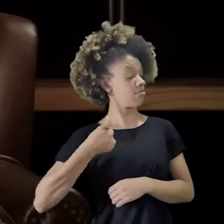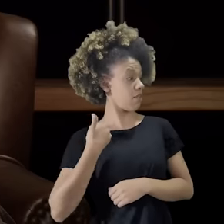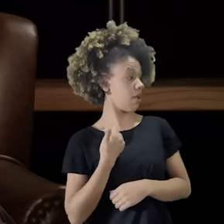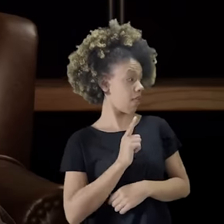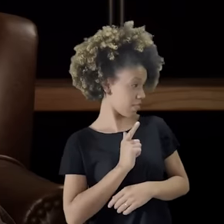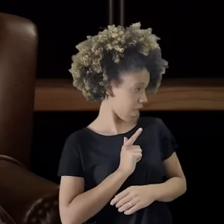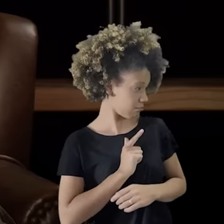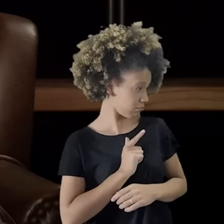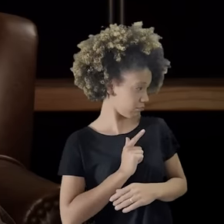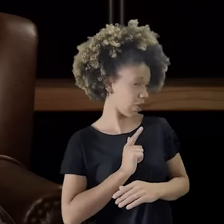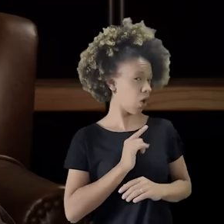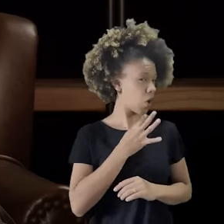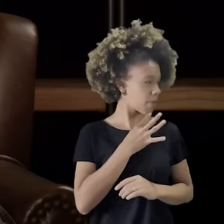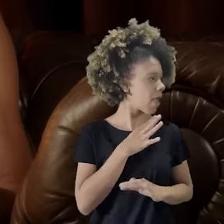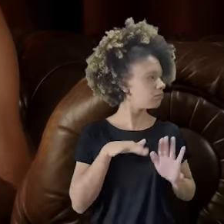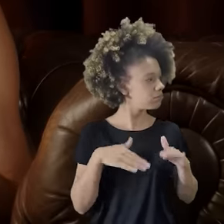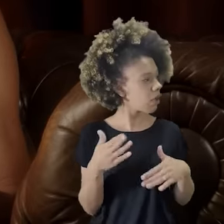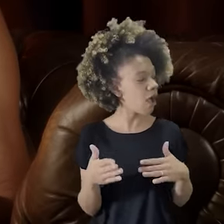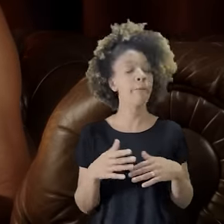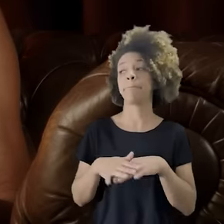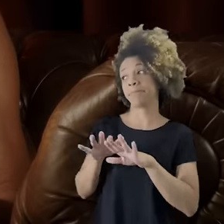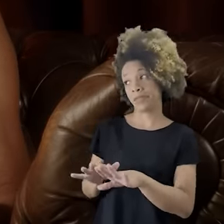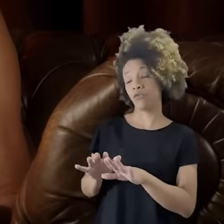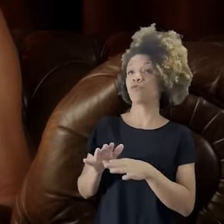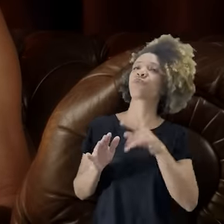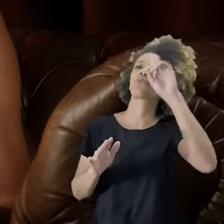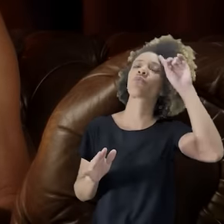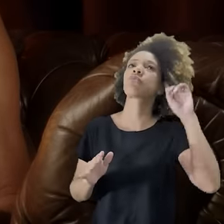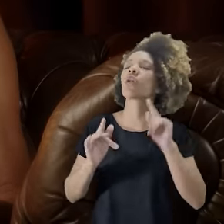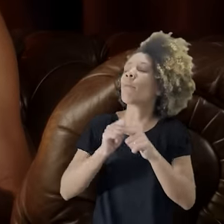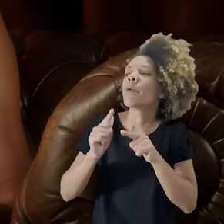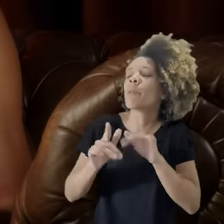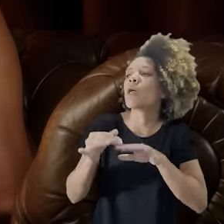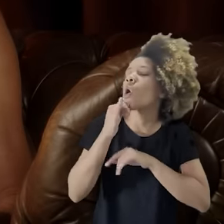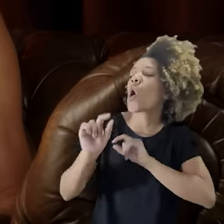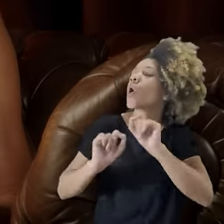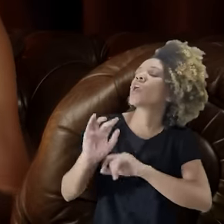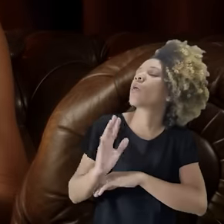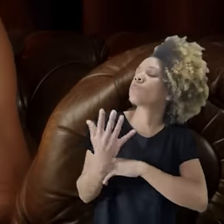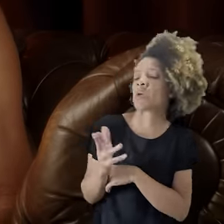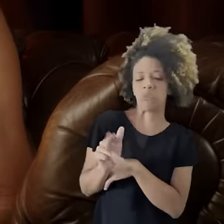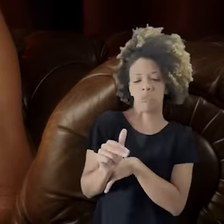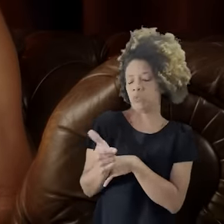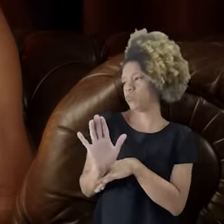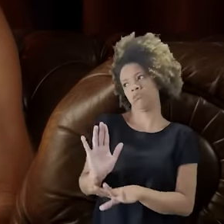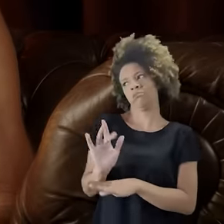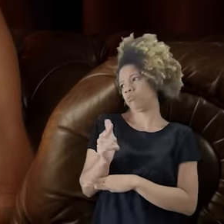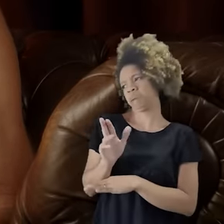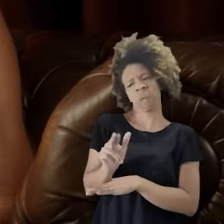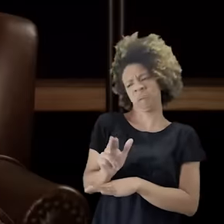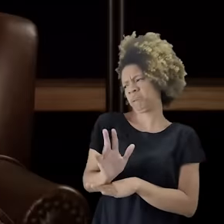você tem conhecidos assim esse foi um aspecto que praticamente o que que acontece eu nunca tive